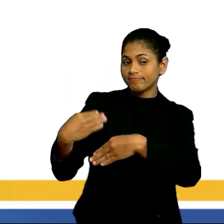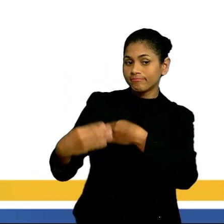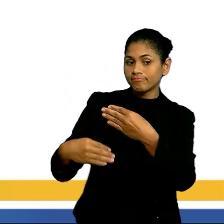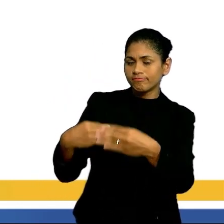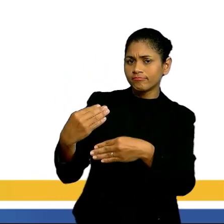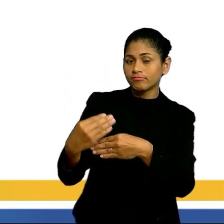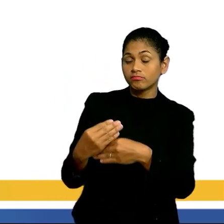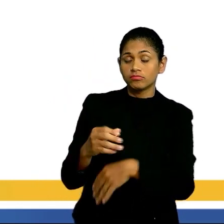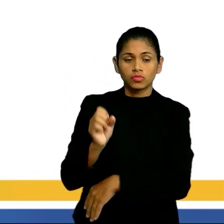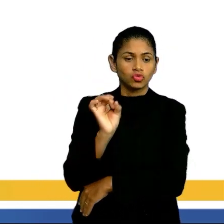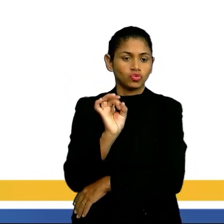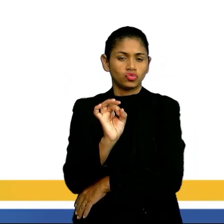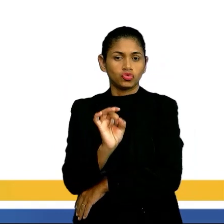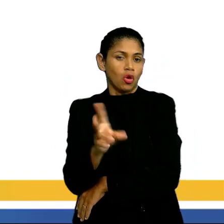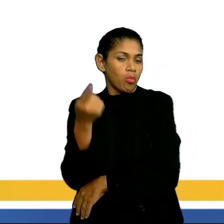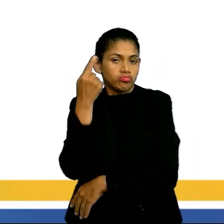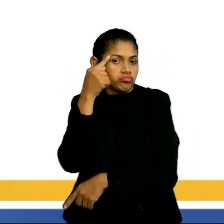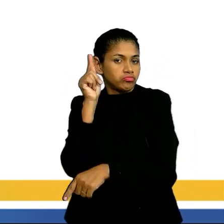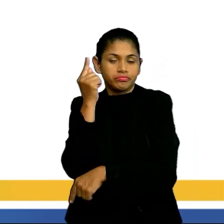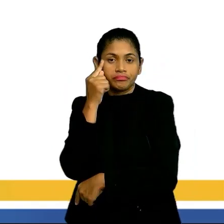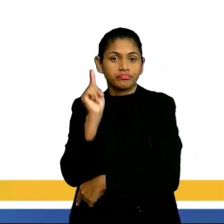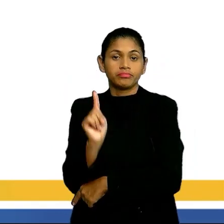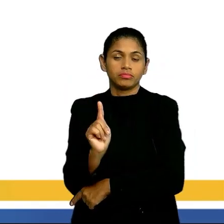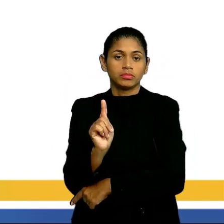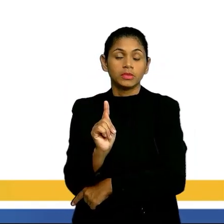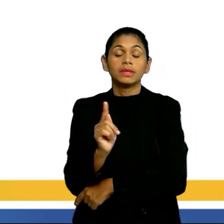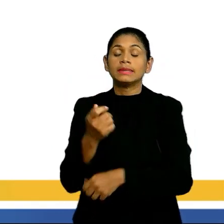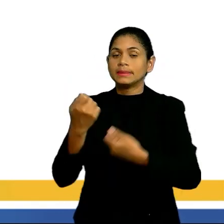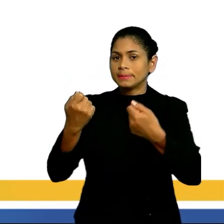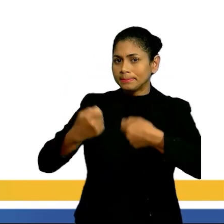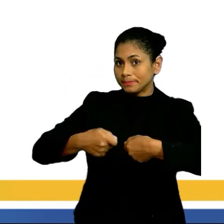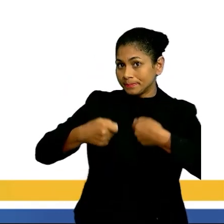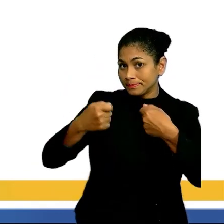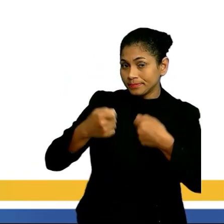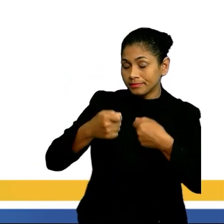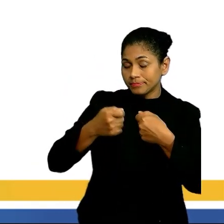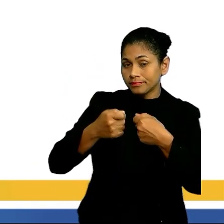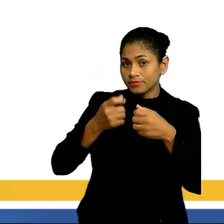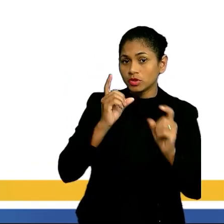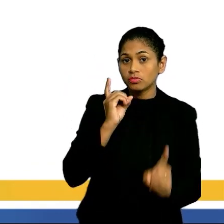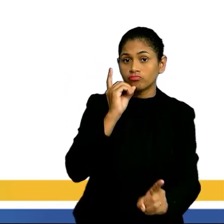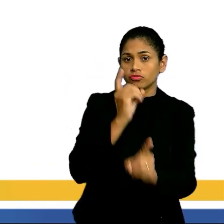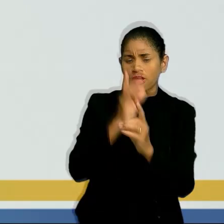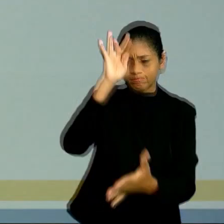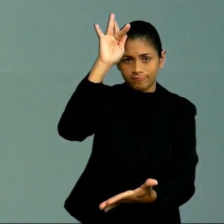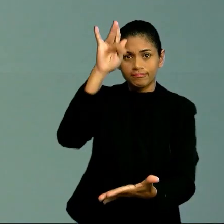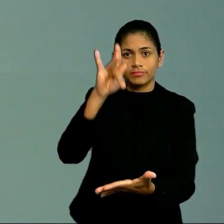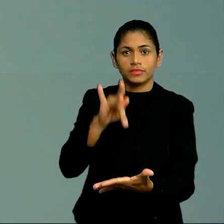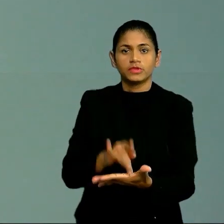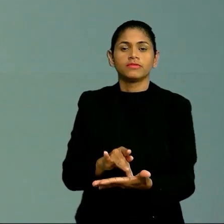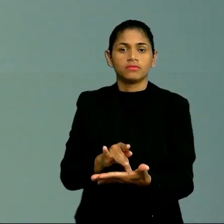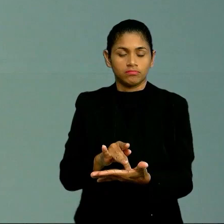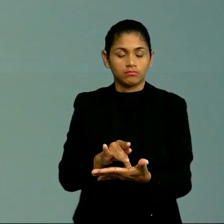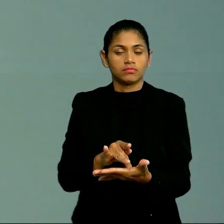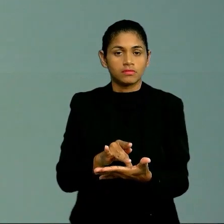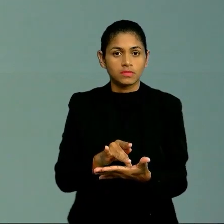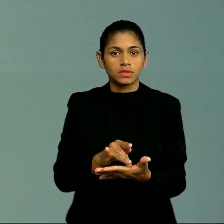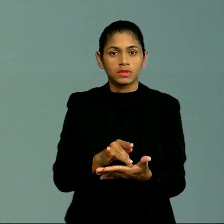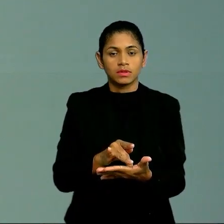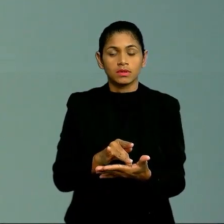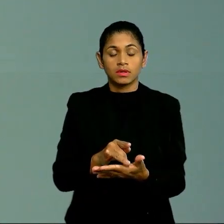é apenas uma ideia e ainda é necessário encontrar fatos que o comprove. Depois dessa aula que a gente falou